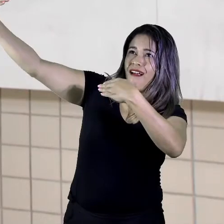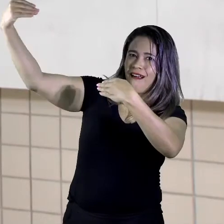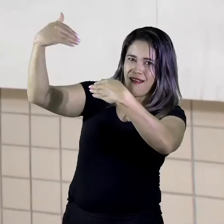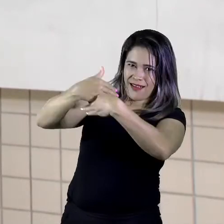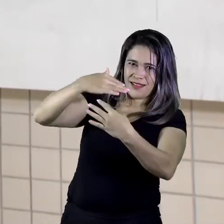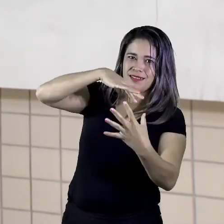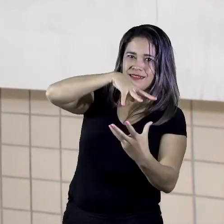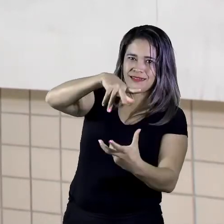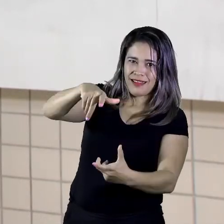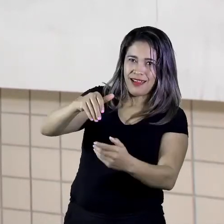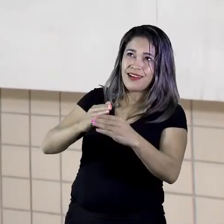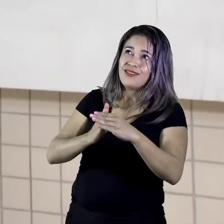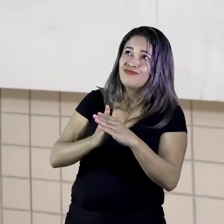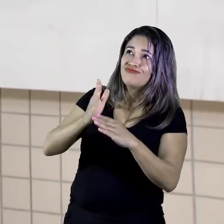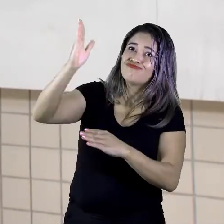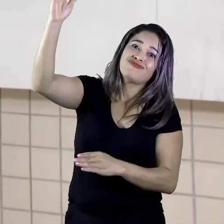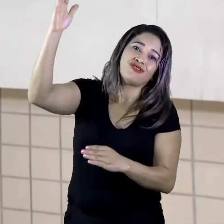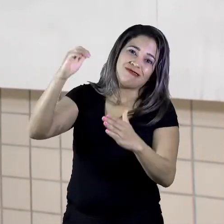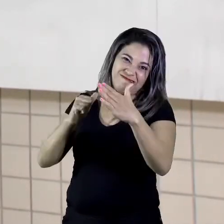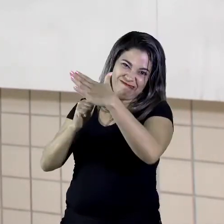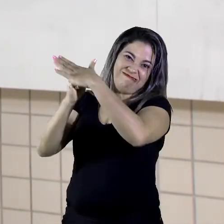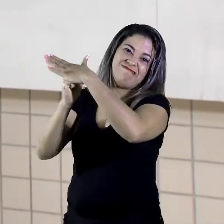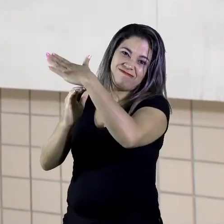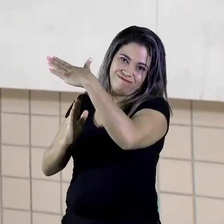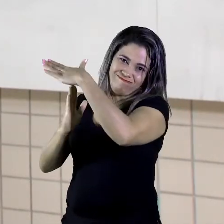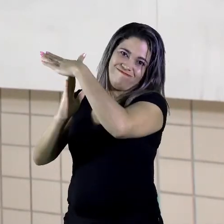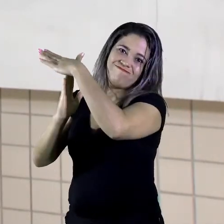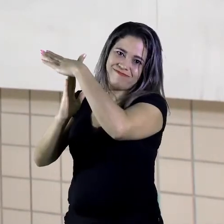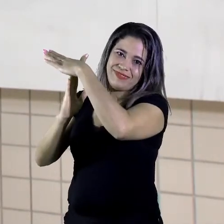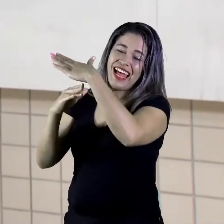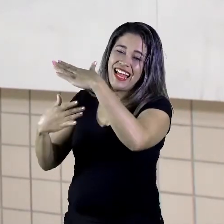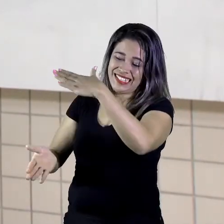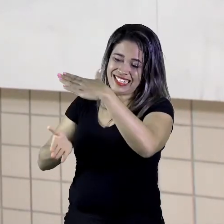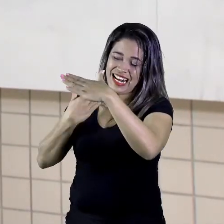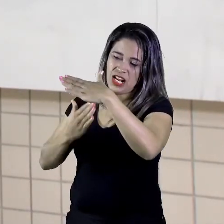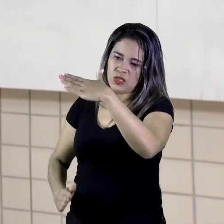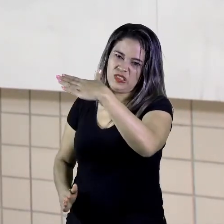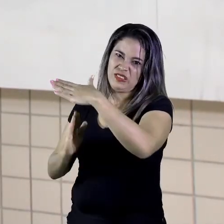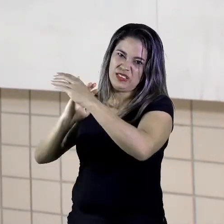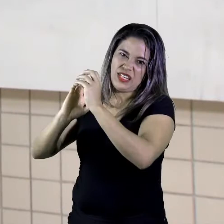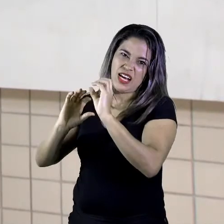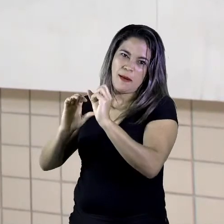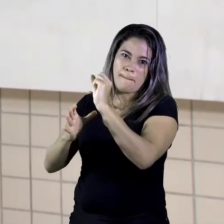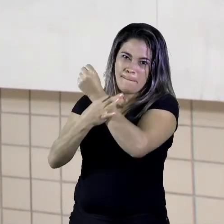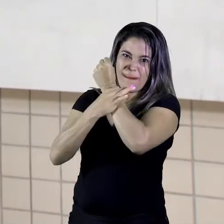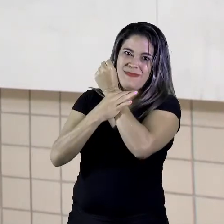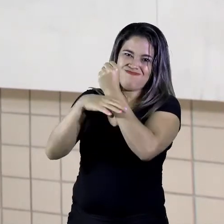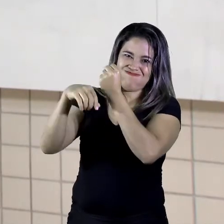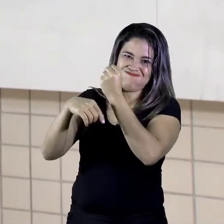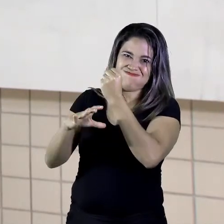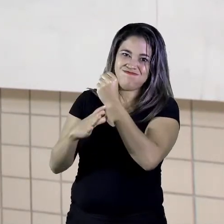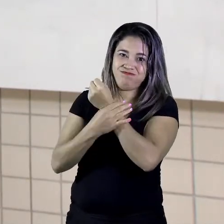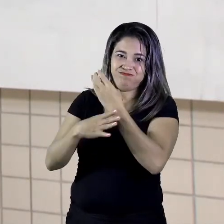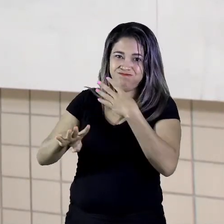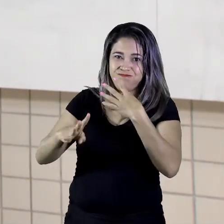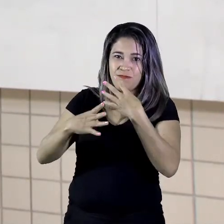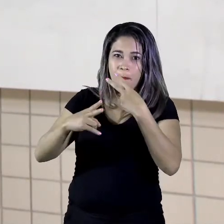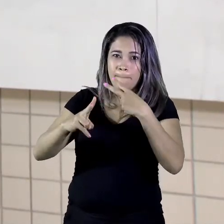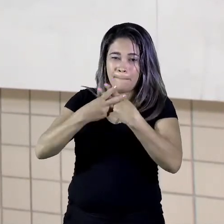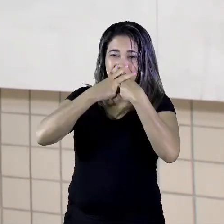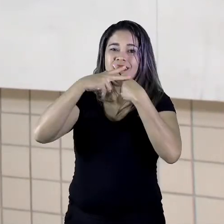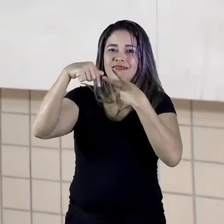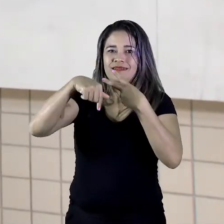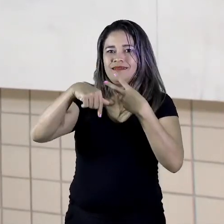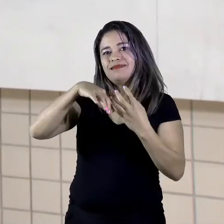fique preso. E aí isso faz com que esse calor preso na atmosfera aqueça mais o nosso planeta e